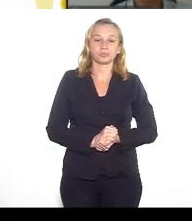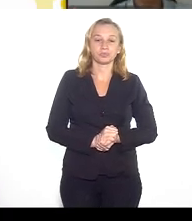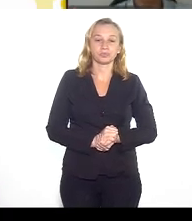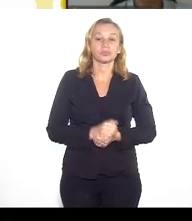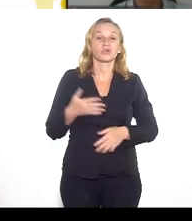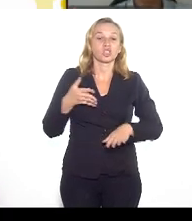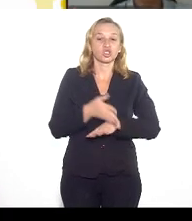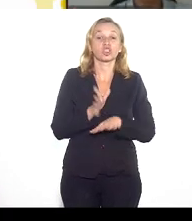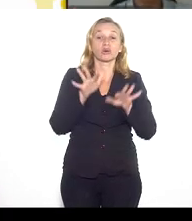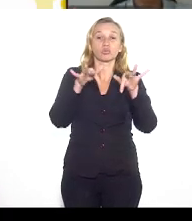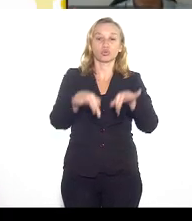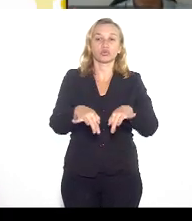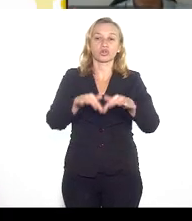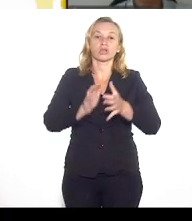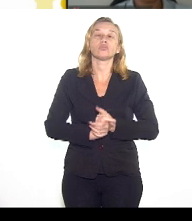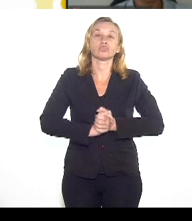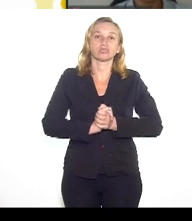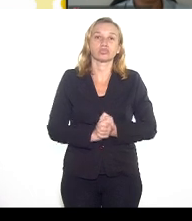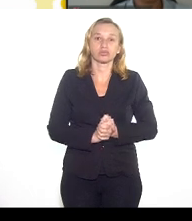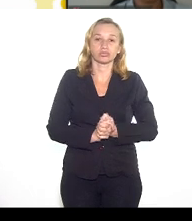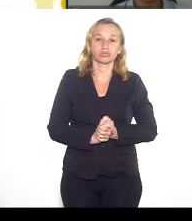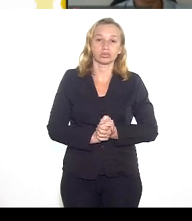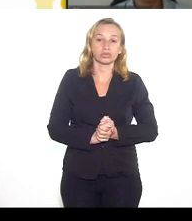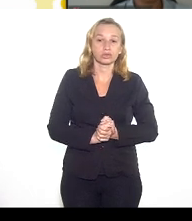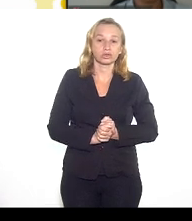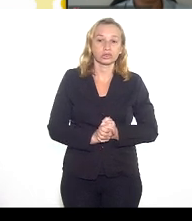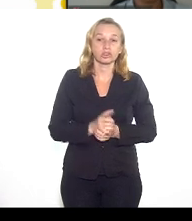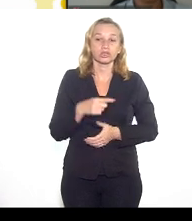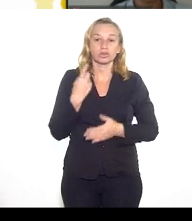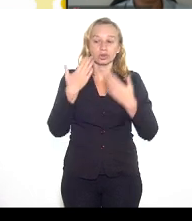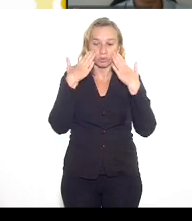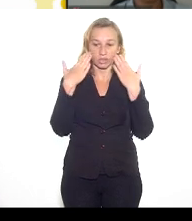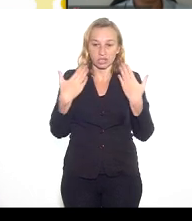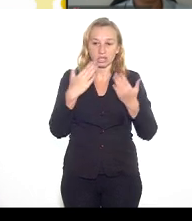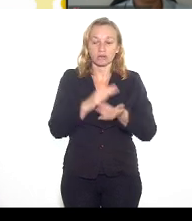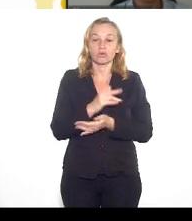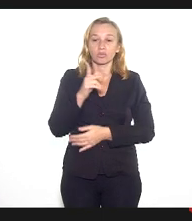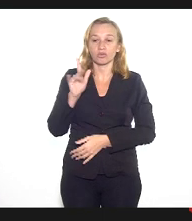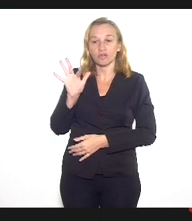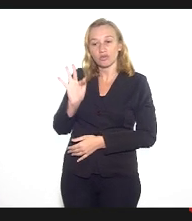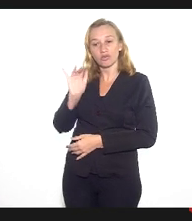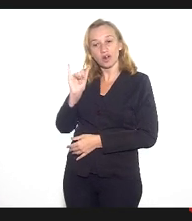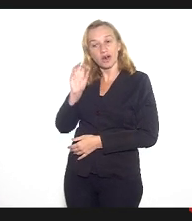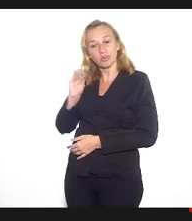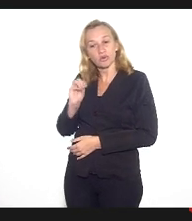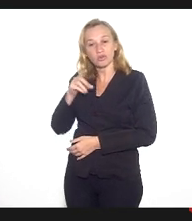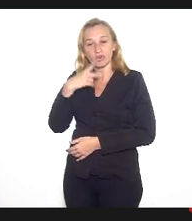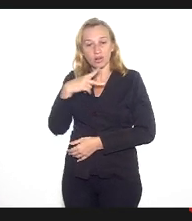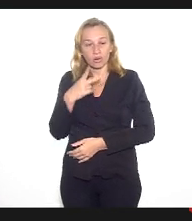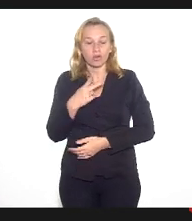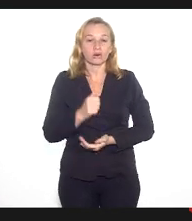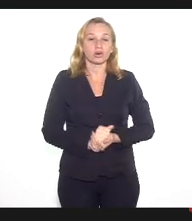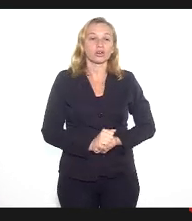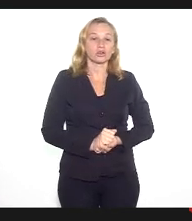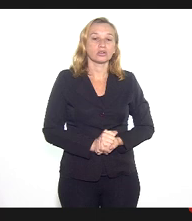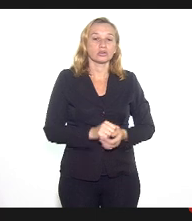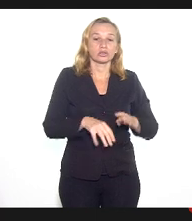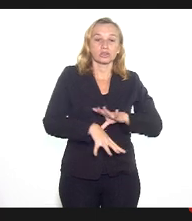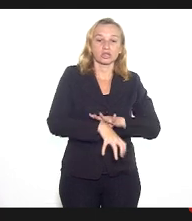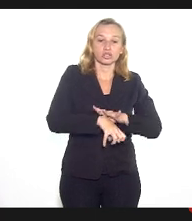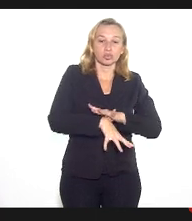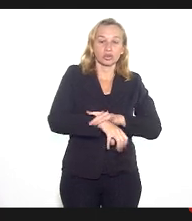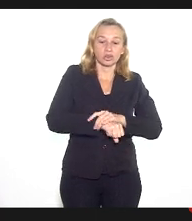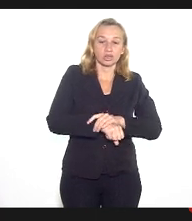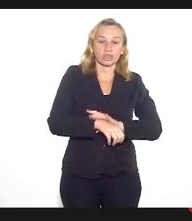Chegando já no final um pouco da nossa apresentação, como o Flávio falou, a gente tem 23 blocos de exploração e